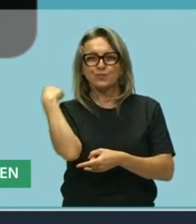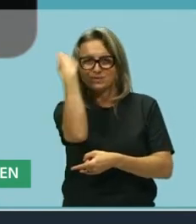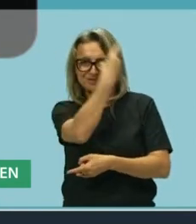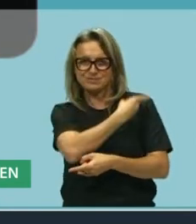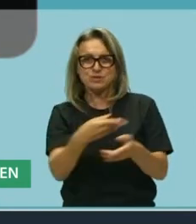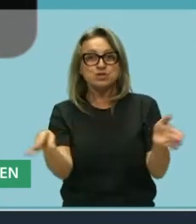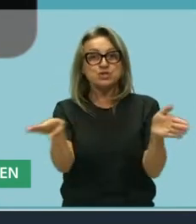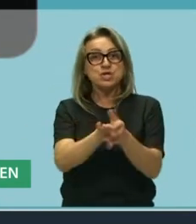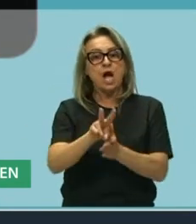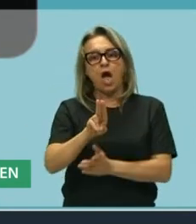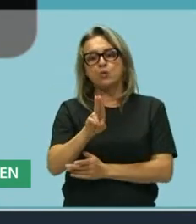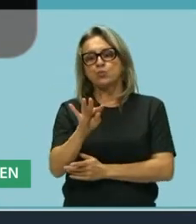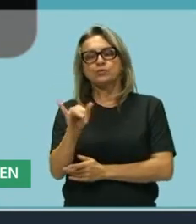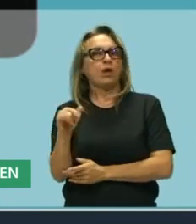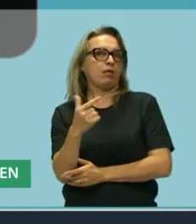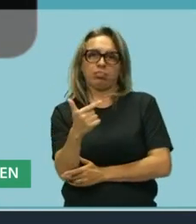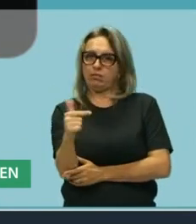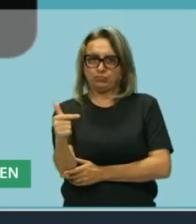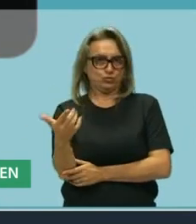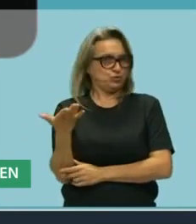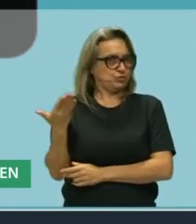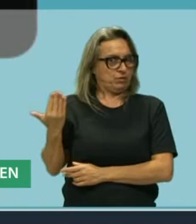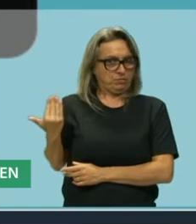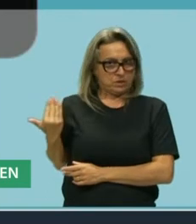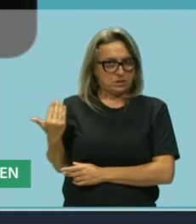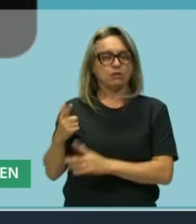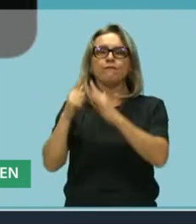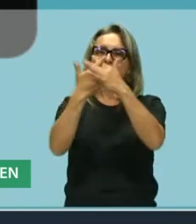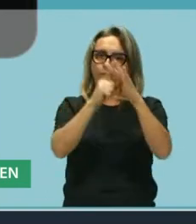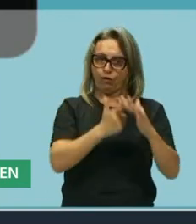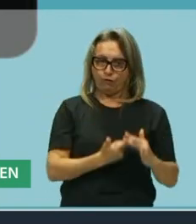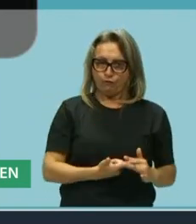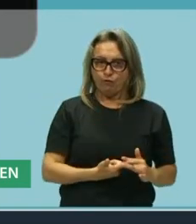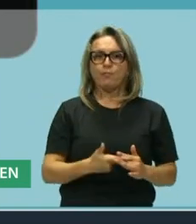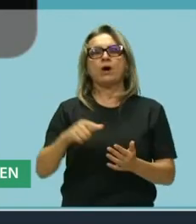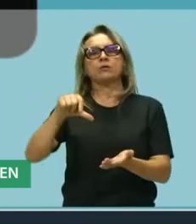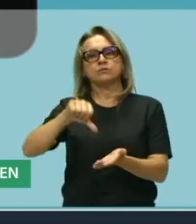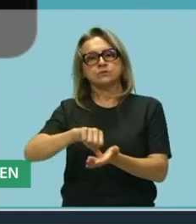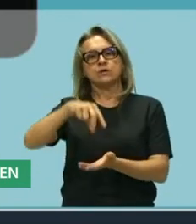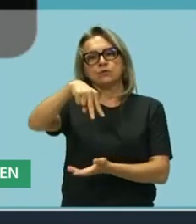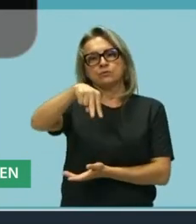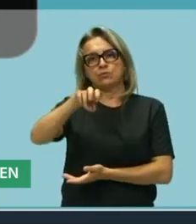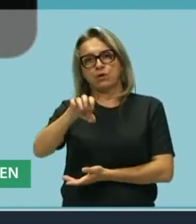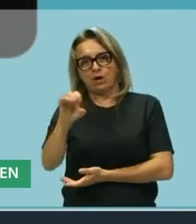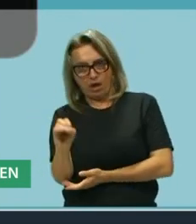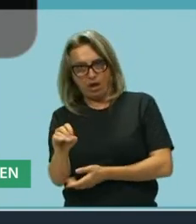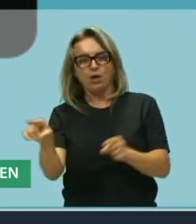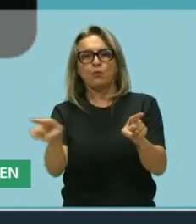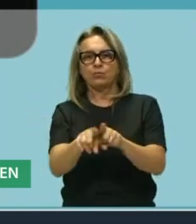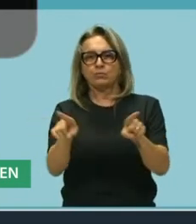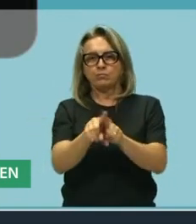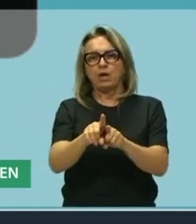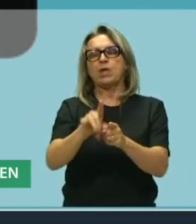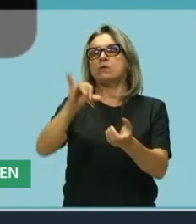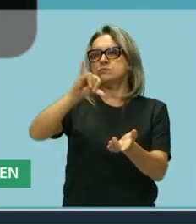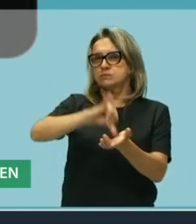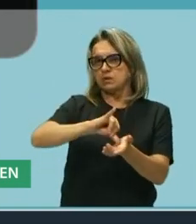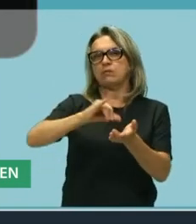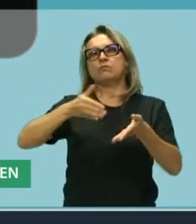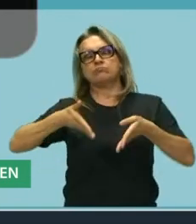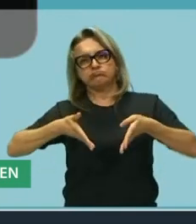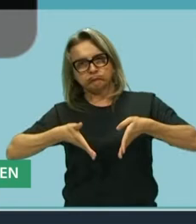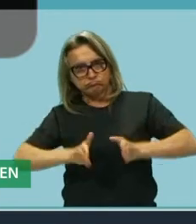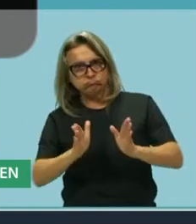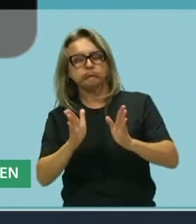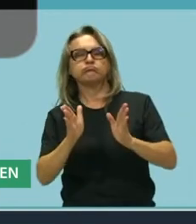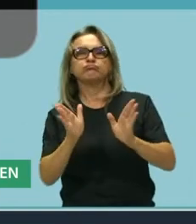hospital. Foi reformado o centro de neonatologia, centro obstétrico, alojamento conjunto, foi inaugurado